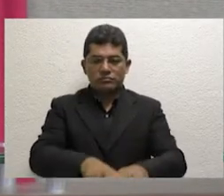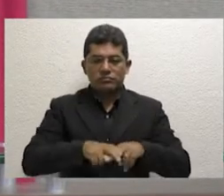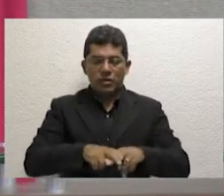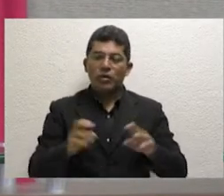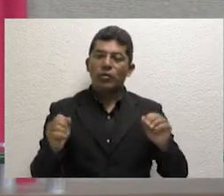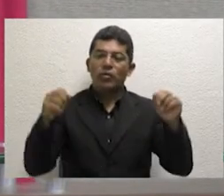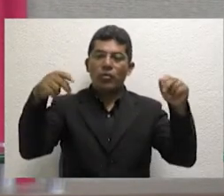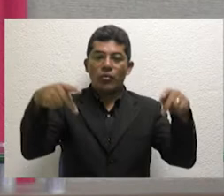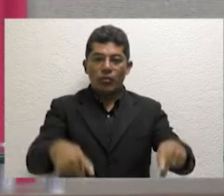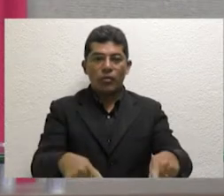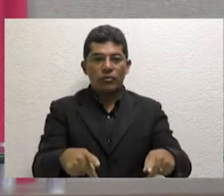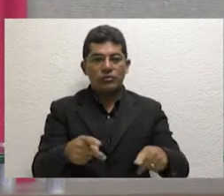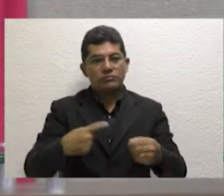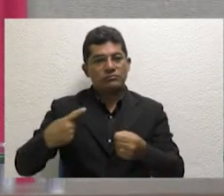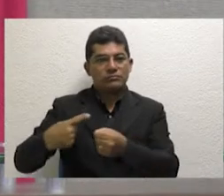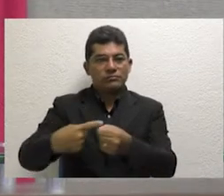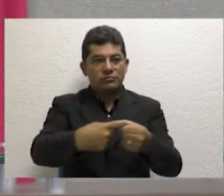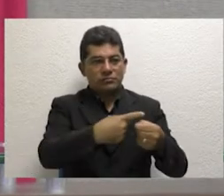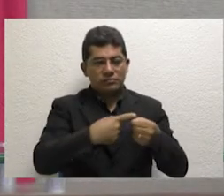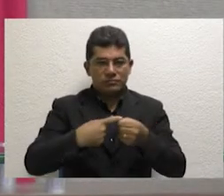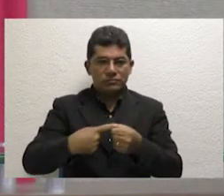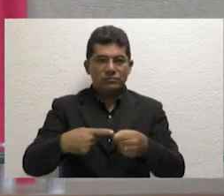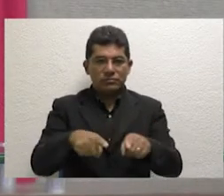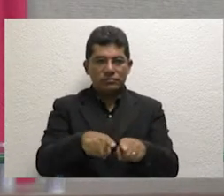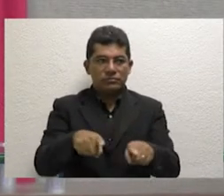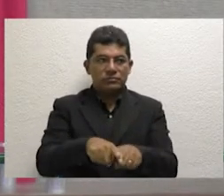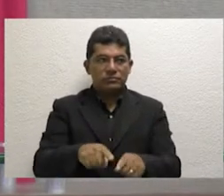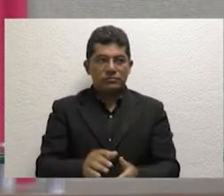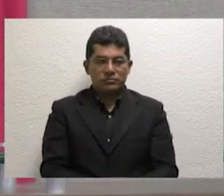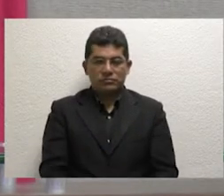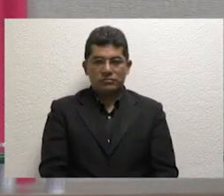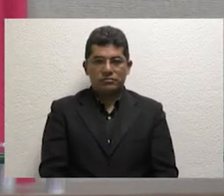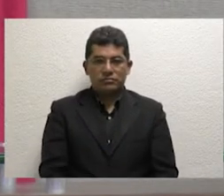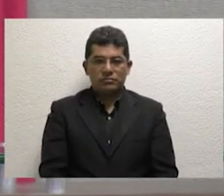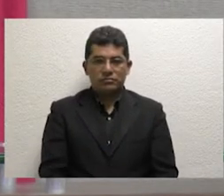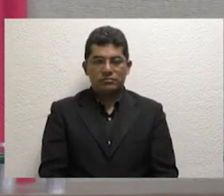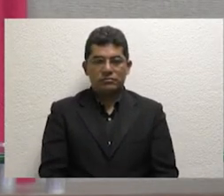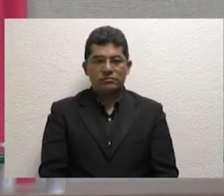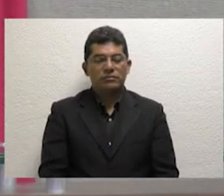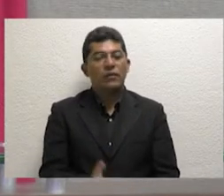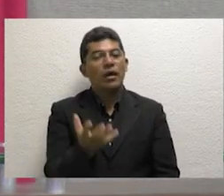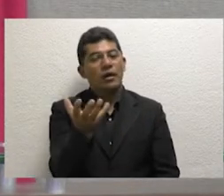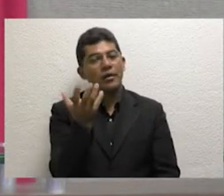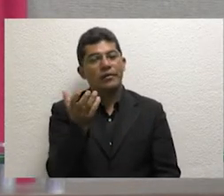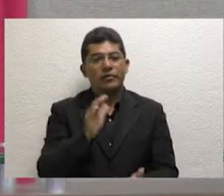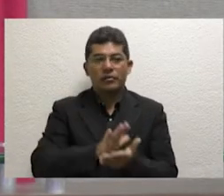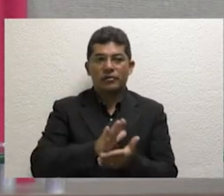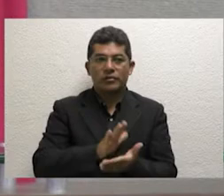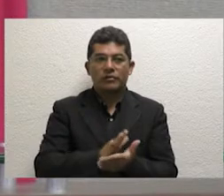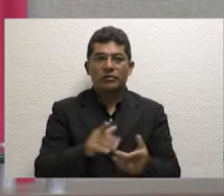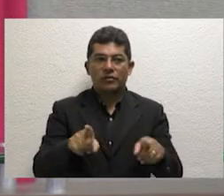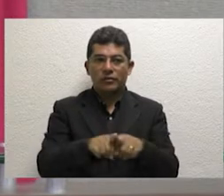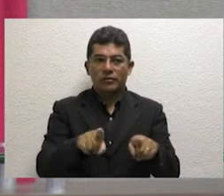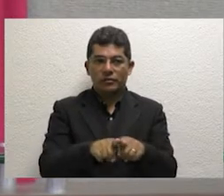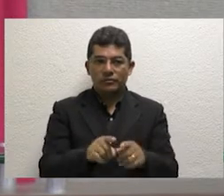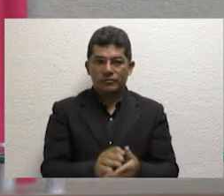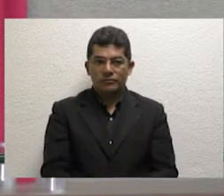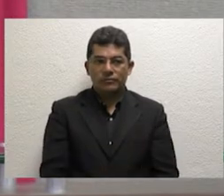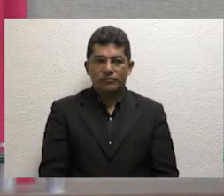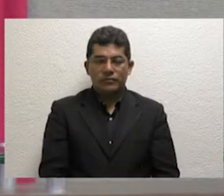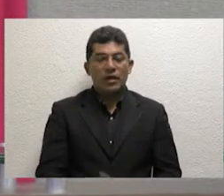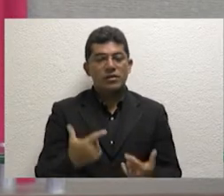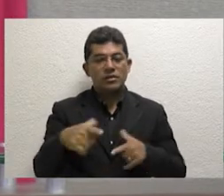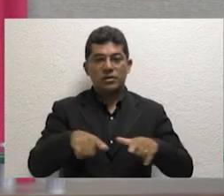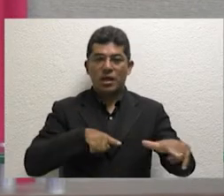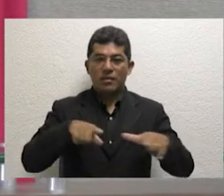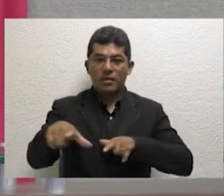população do interior do Amazonas seja beneficiada. Então, queremos parabenizar esse trabalho brilhante